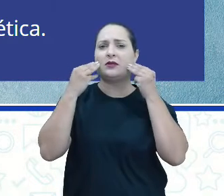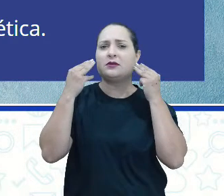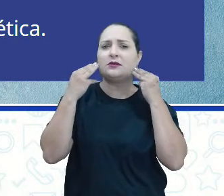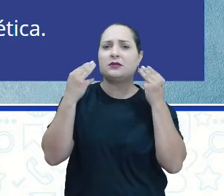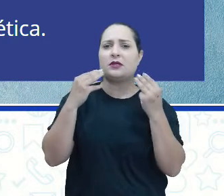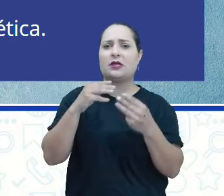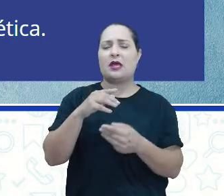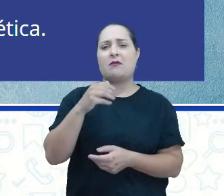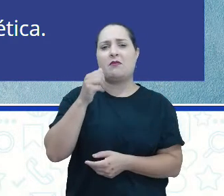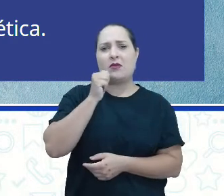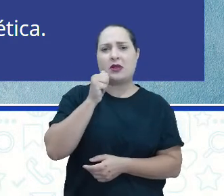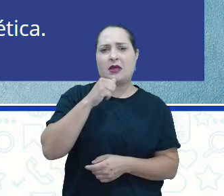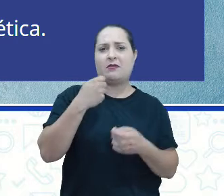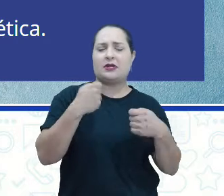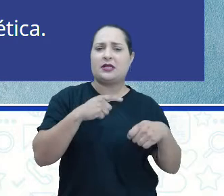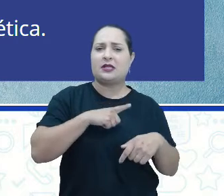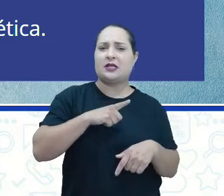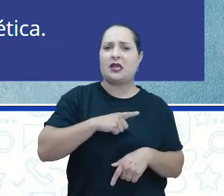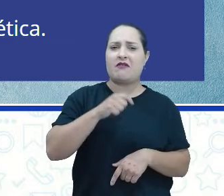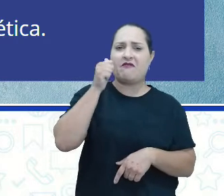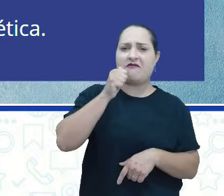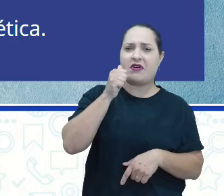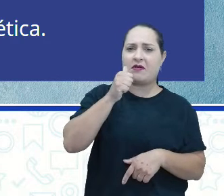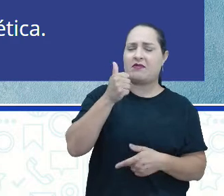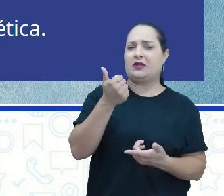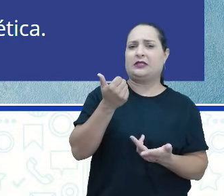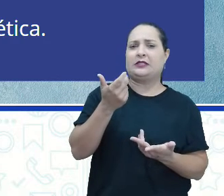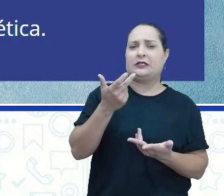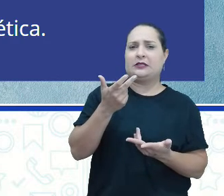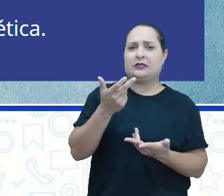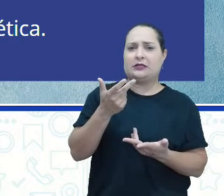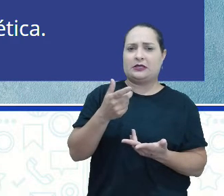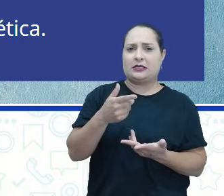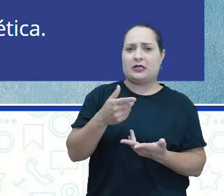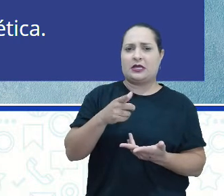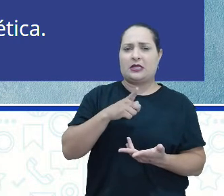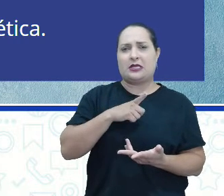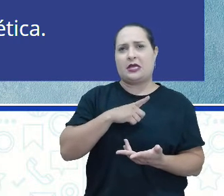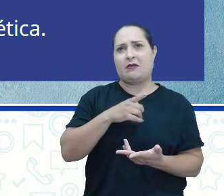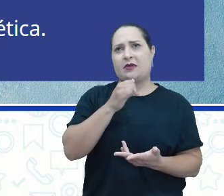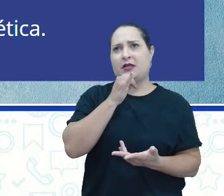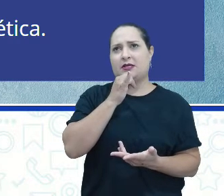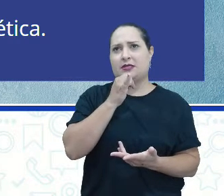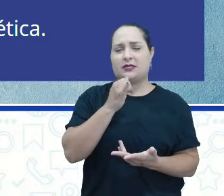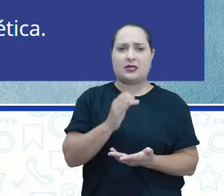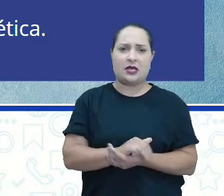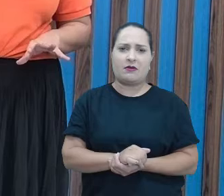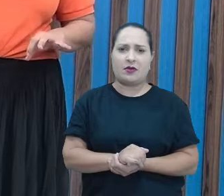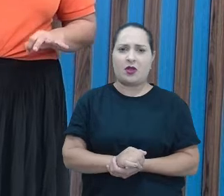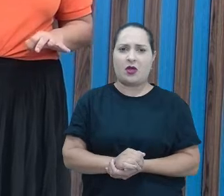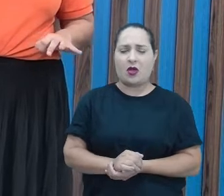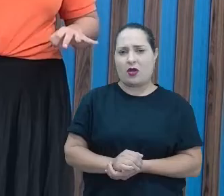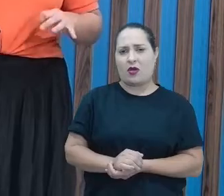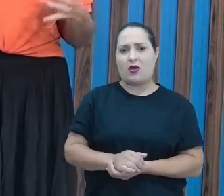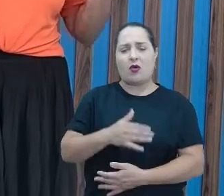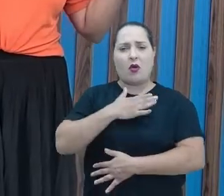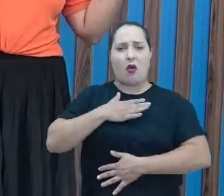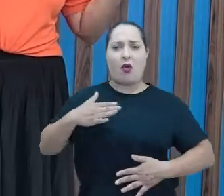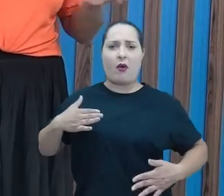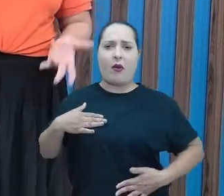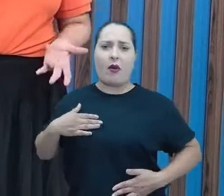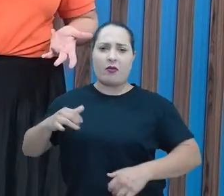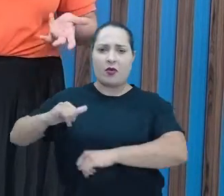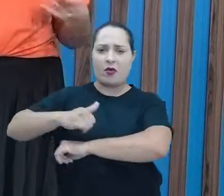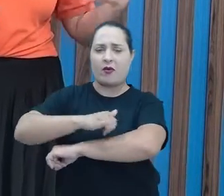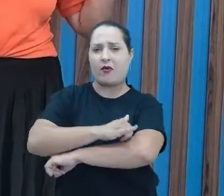como ultra feminina, como se ela precisasse compensar um corpo gordo com um excesso de feminilidade. As